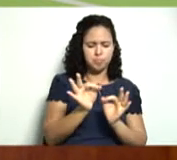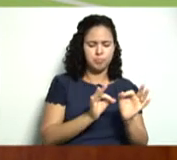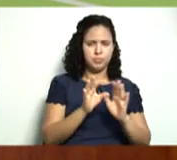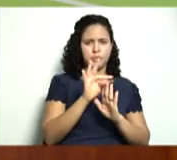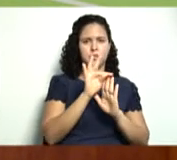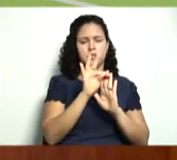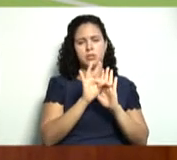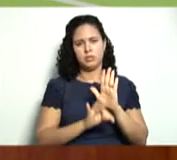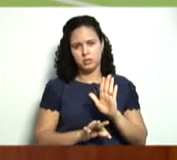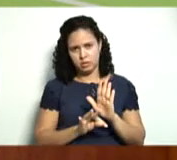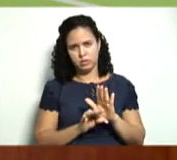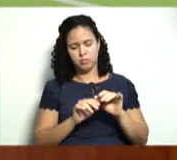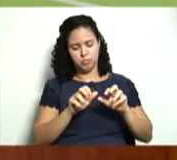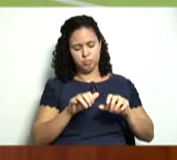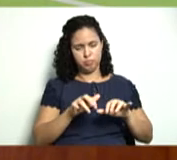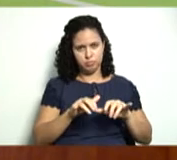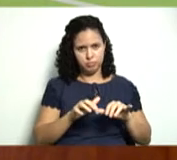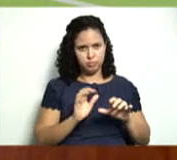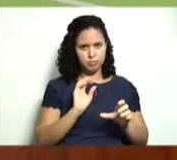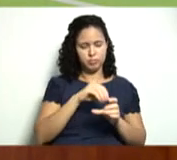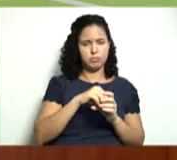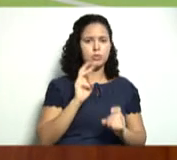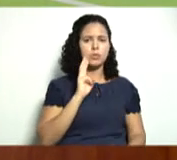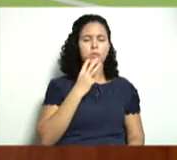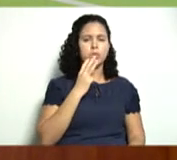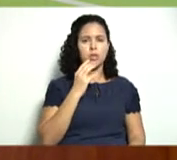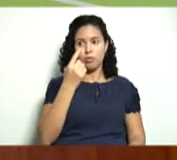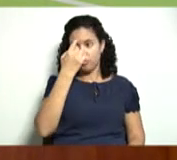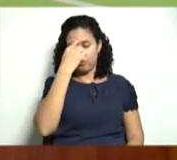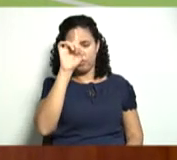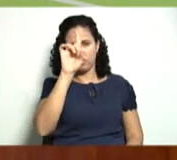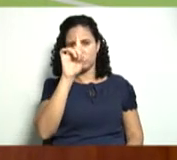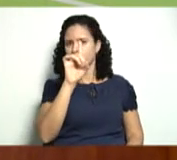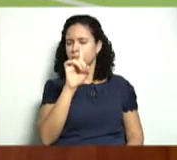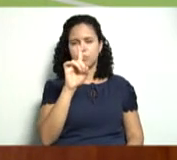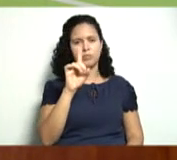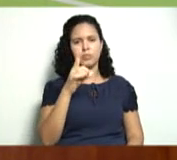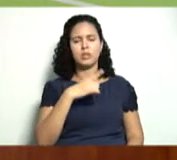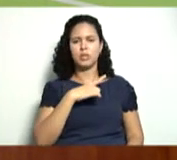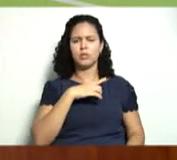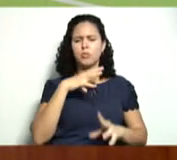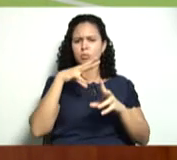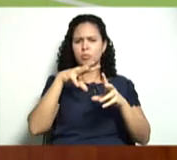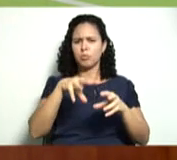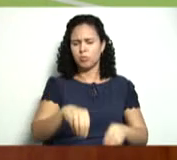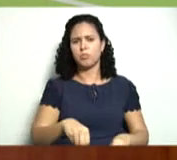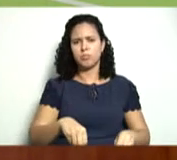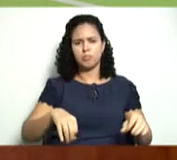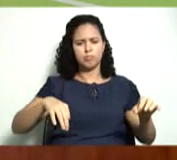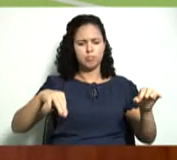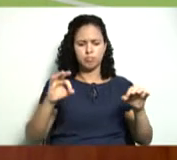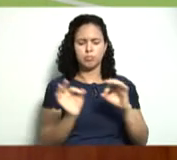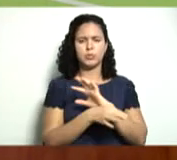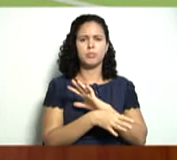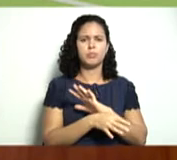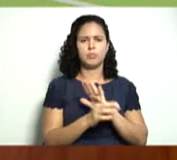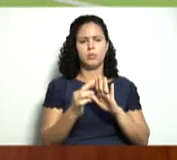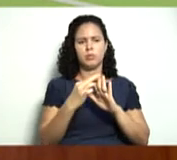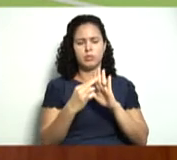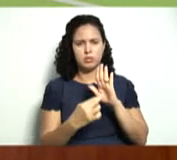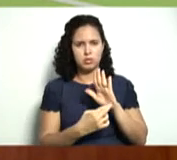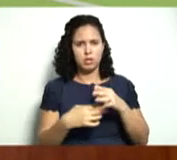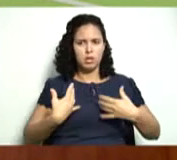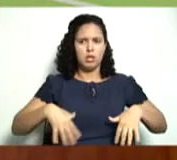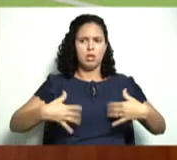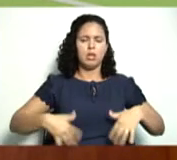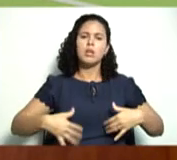correta como se deve trabalhar né a gente não inventa nada por acaso já têm tudo e manual tem resoluções então precisa ficar desesperado